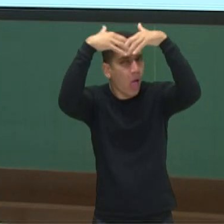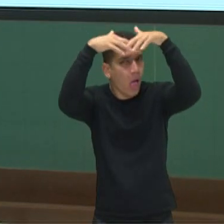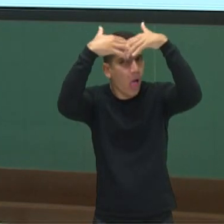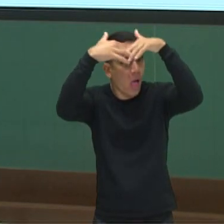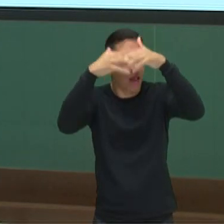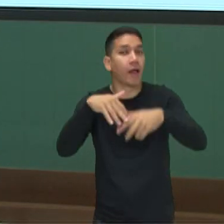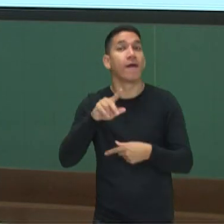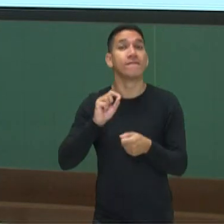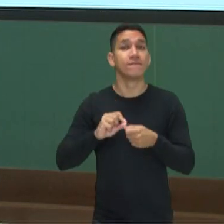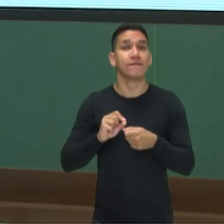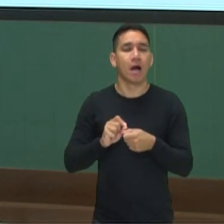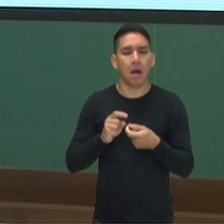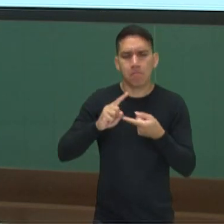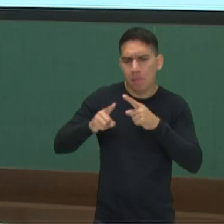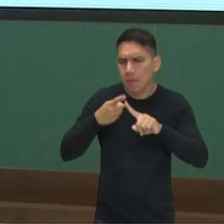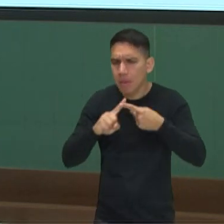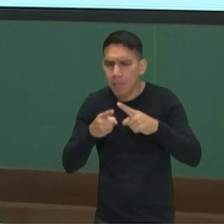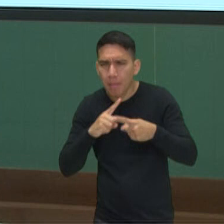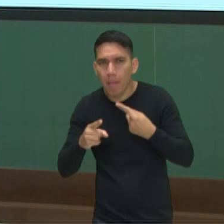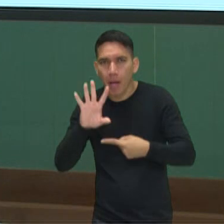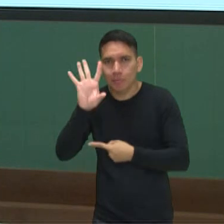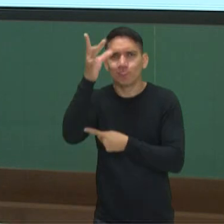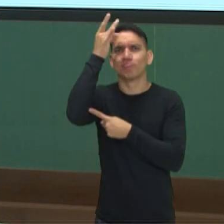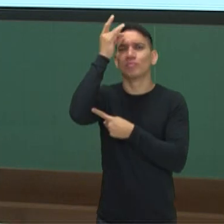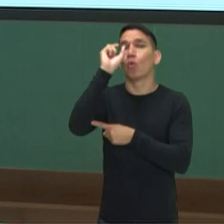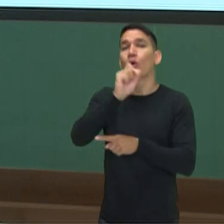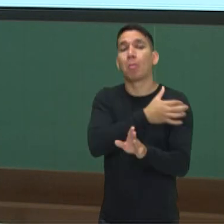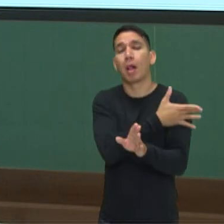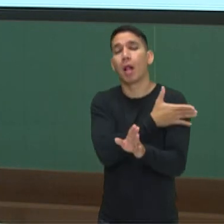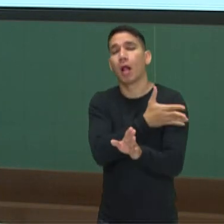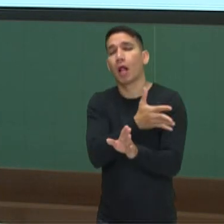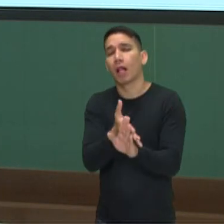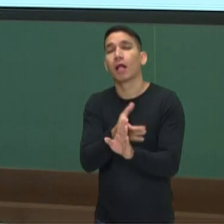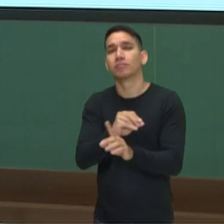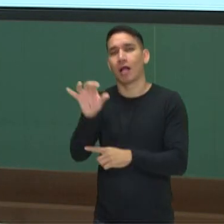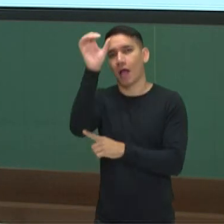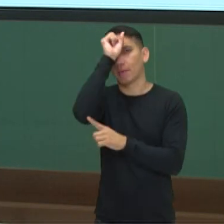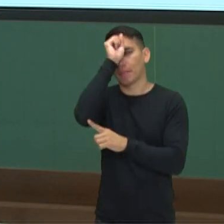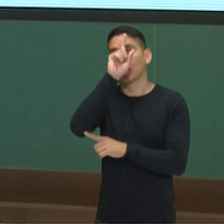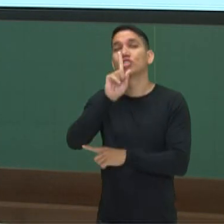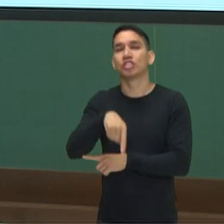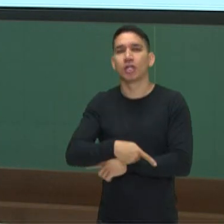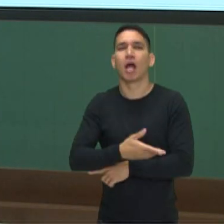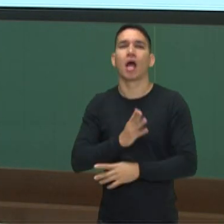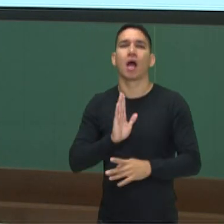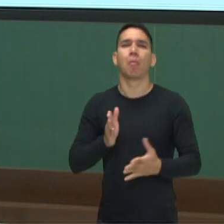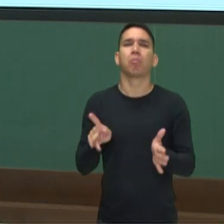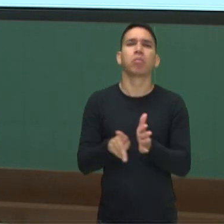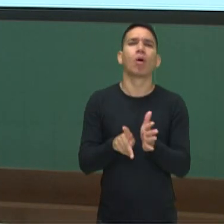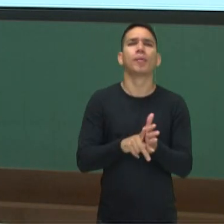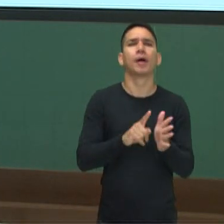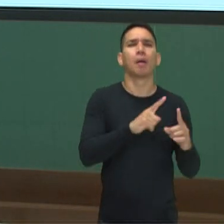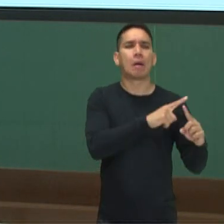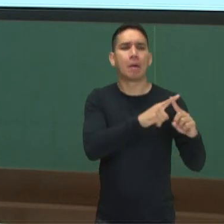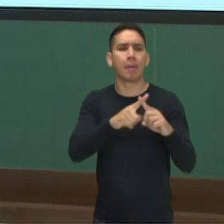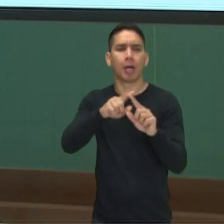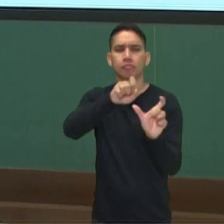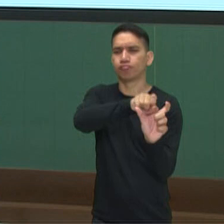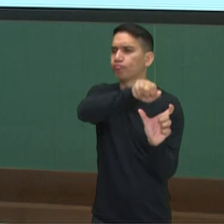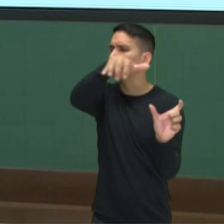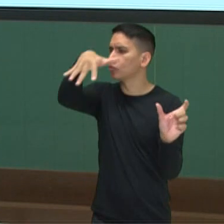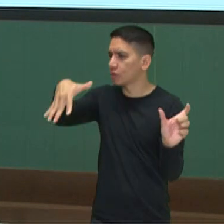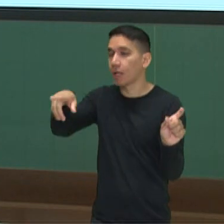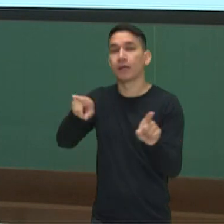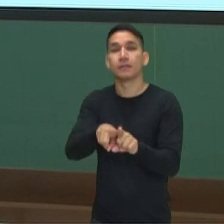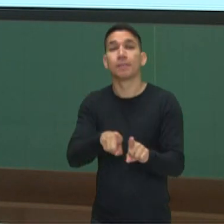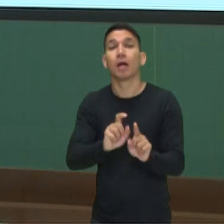e refaça aí, reforce, né, o que você viu nesta aula. Multiplicação distributiva, a soma